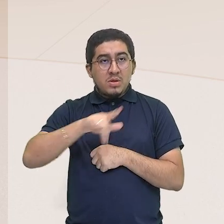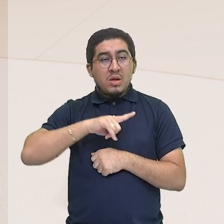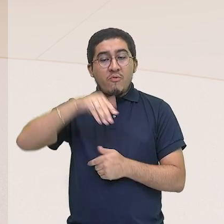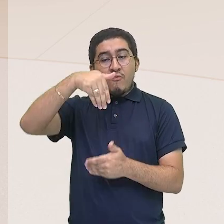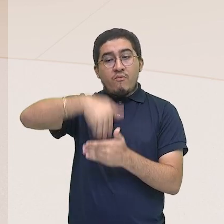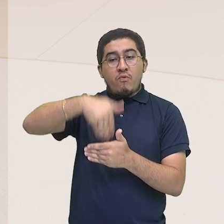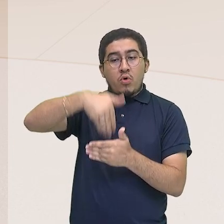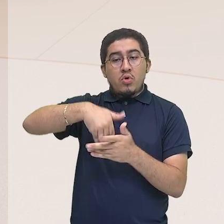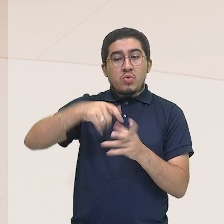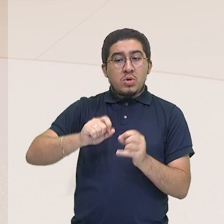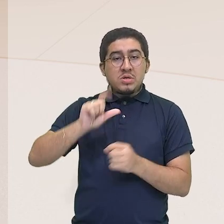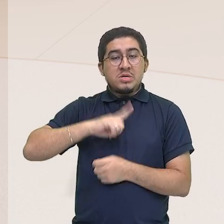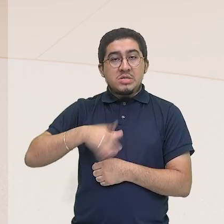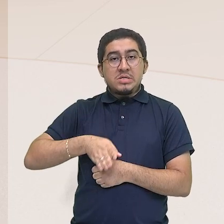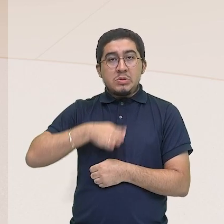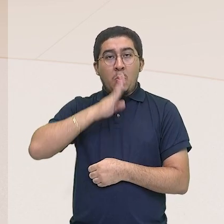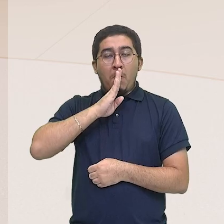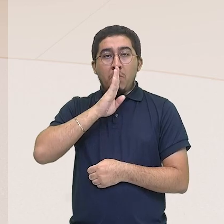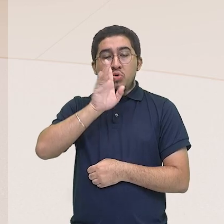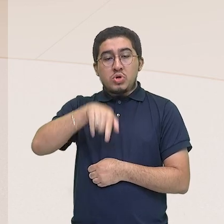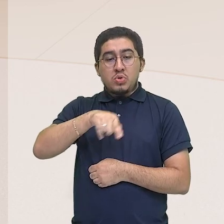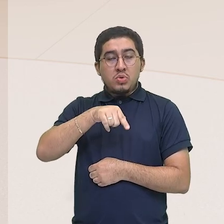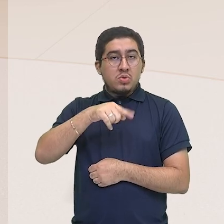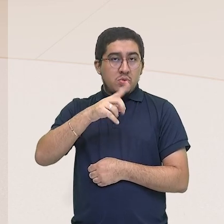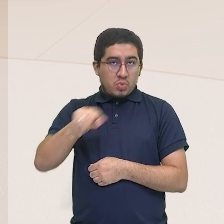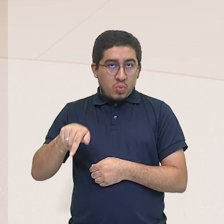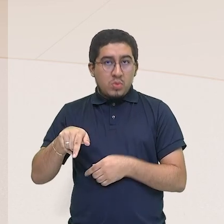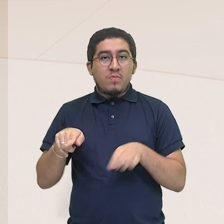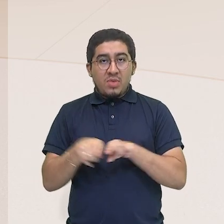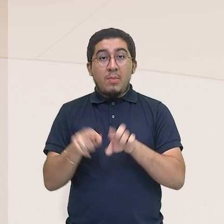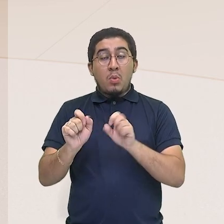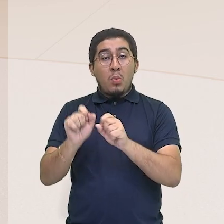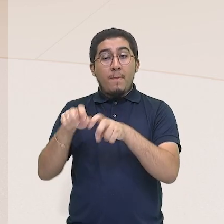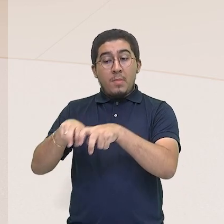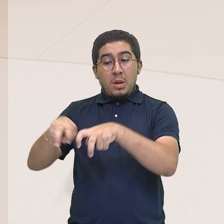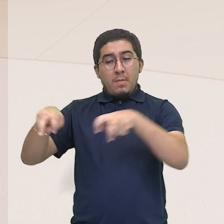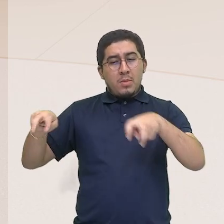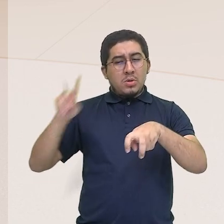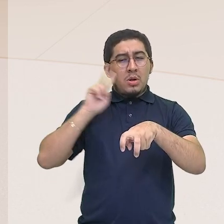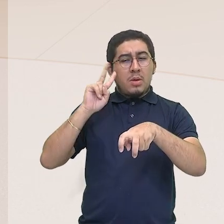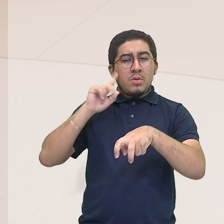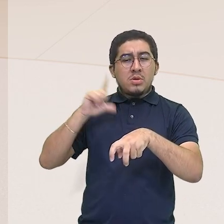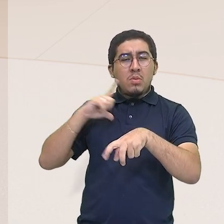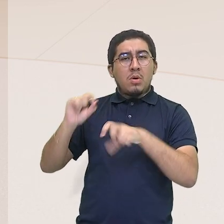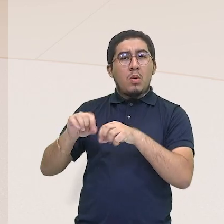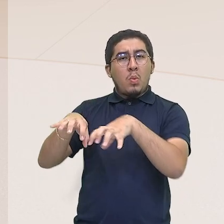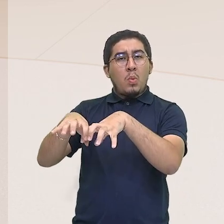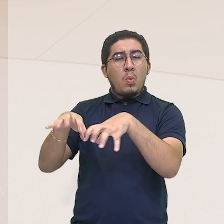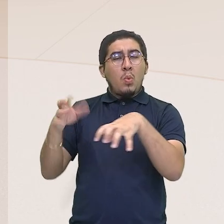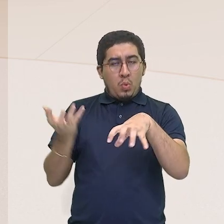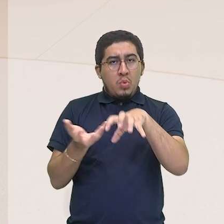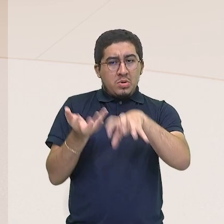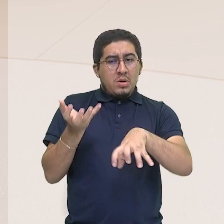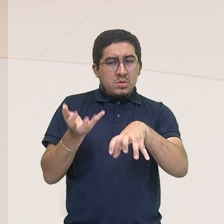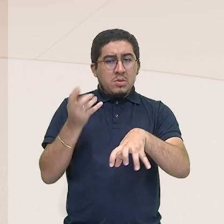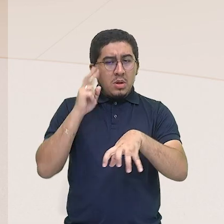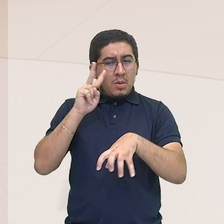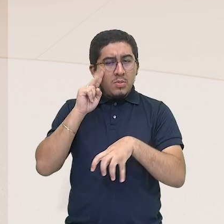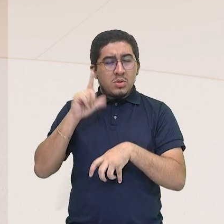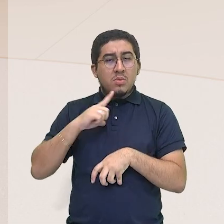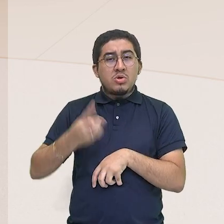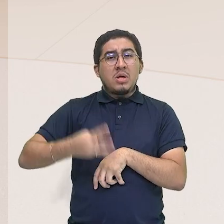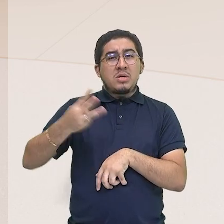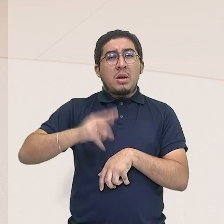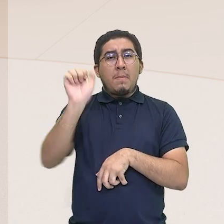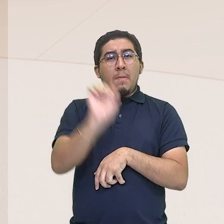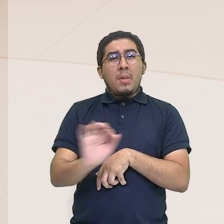de censura. Esse parlamento é o Congresso. Lembra aquele terceiro item que nós mostramos lá no quadrinho? E